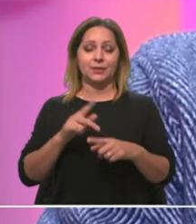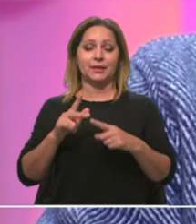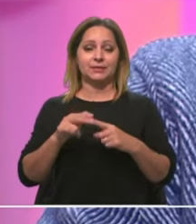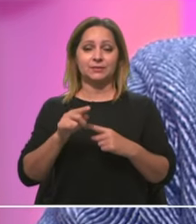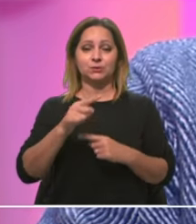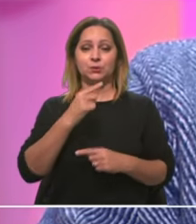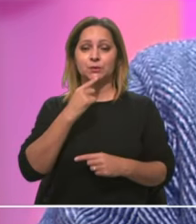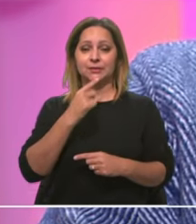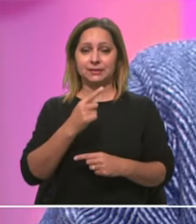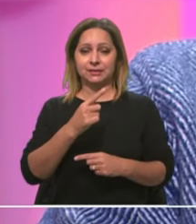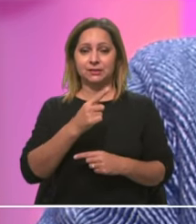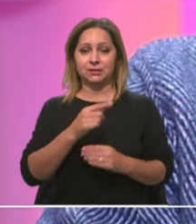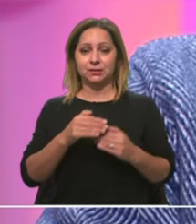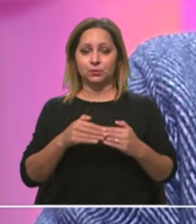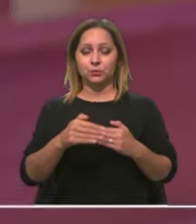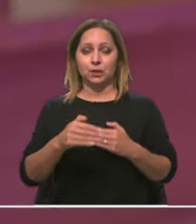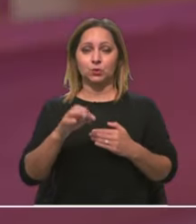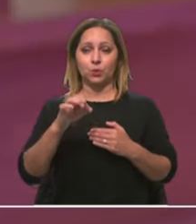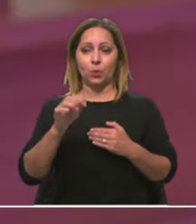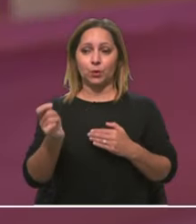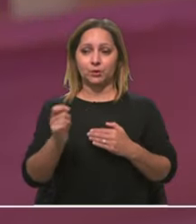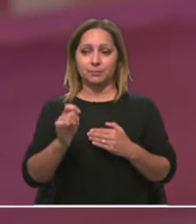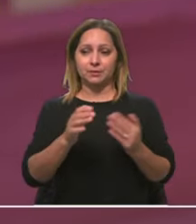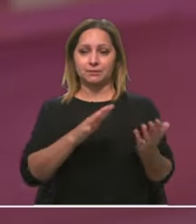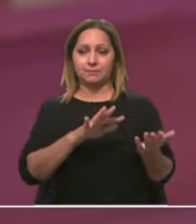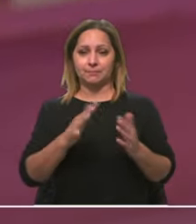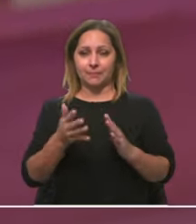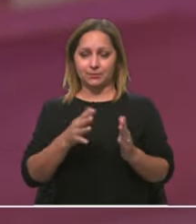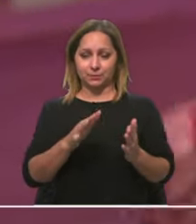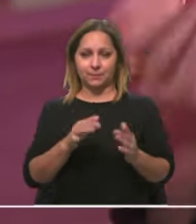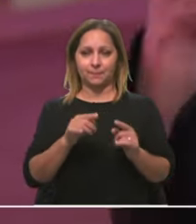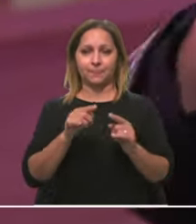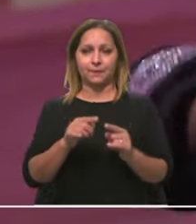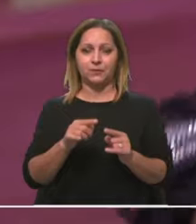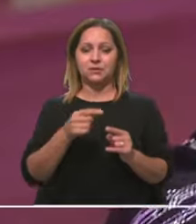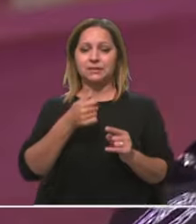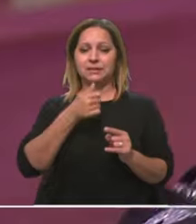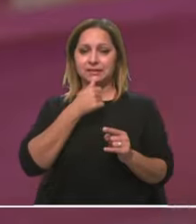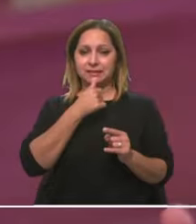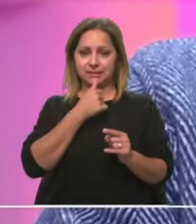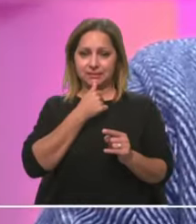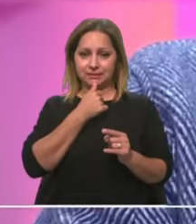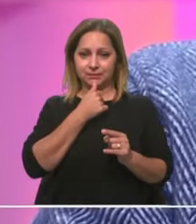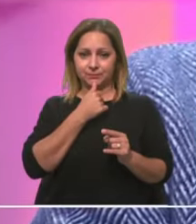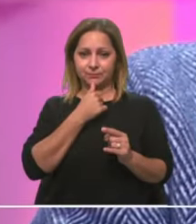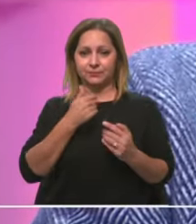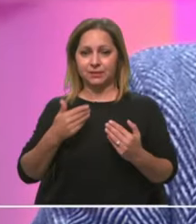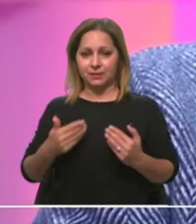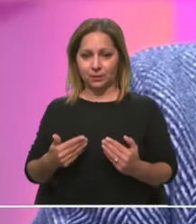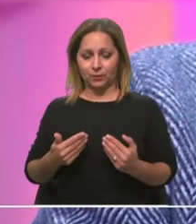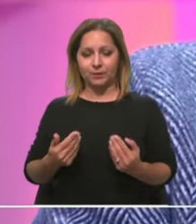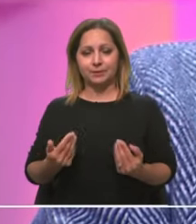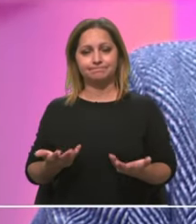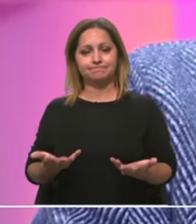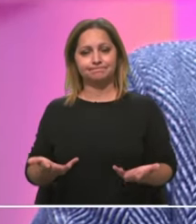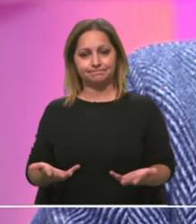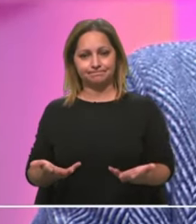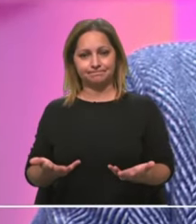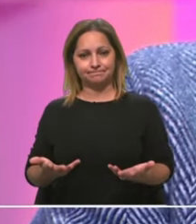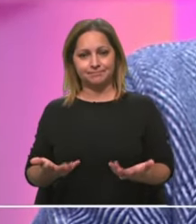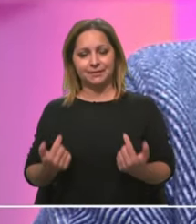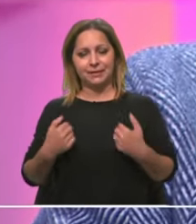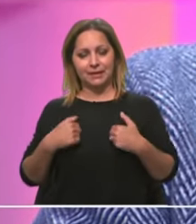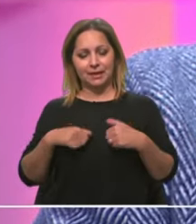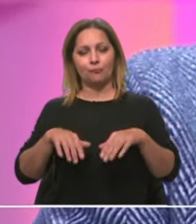tu dieste que Levaste 8 meses mais ou menos mais coisa menos coisa para tomar a decisão que agora aparece que é vou